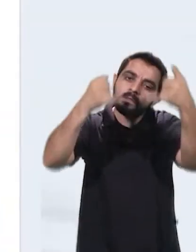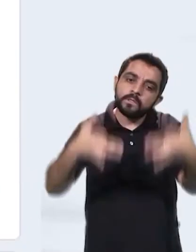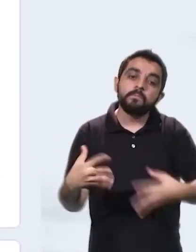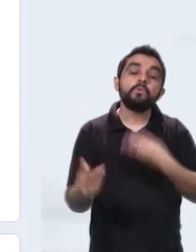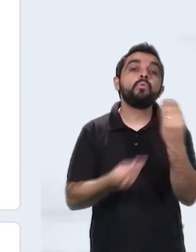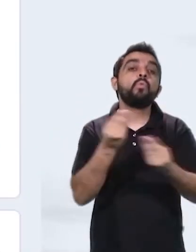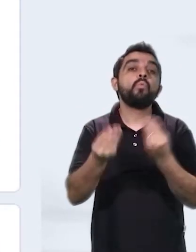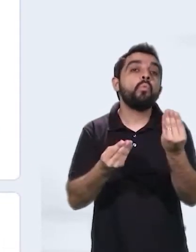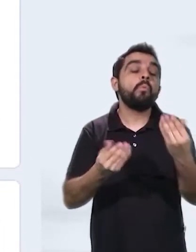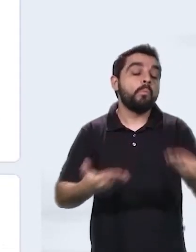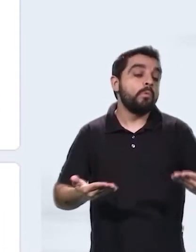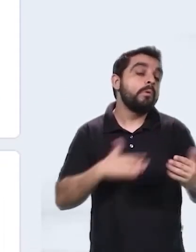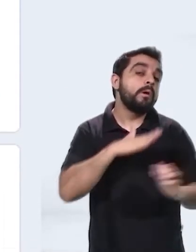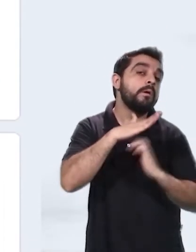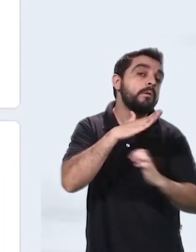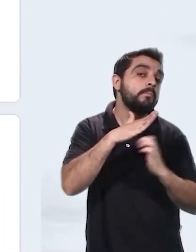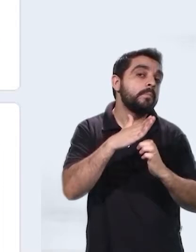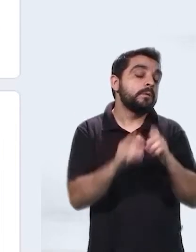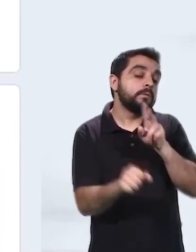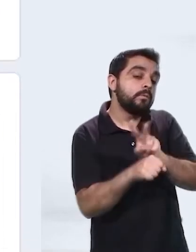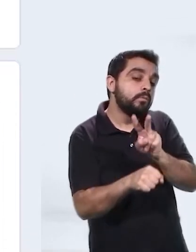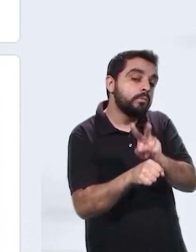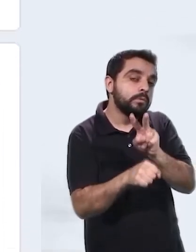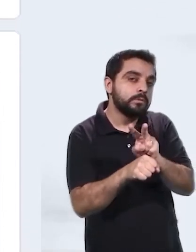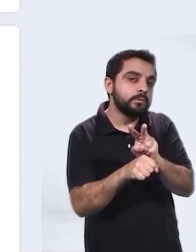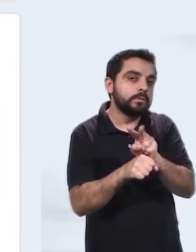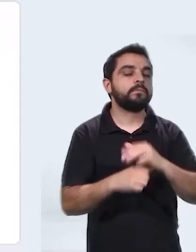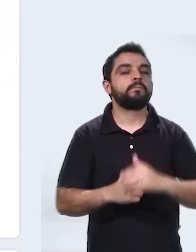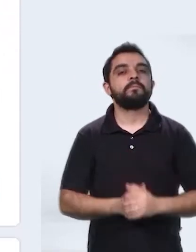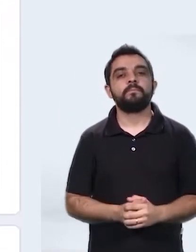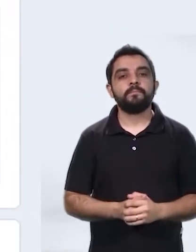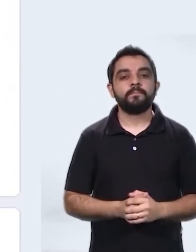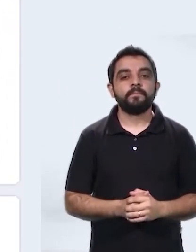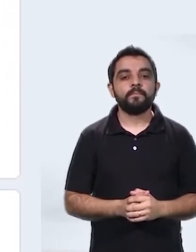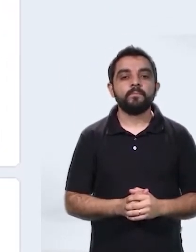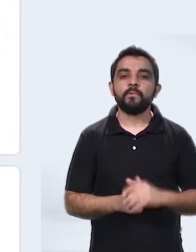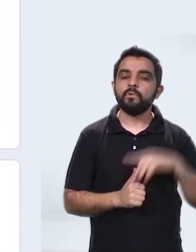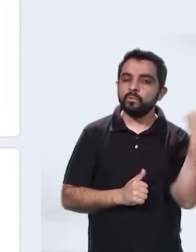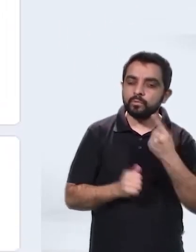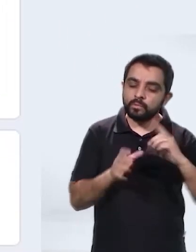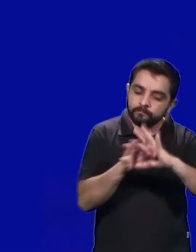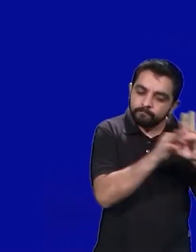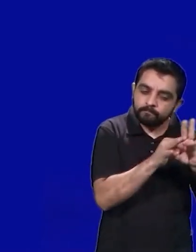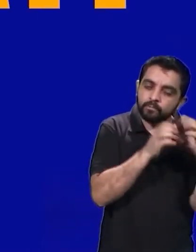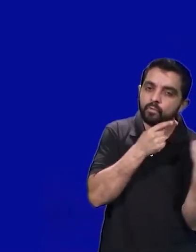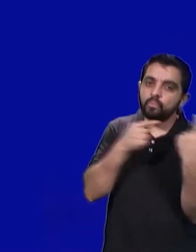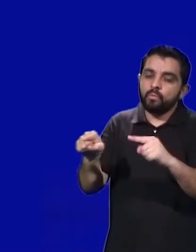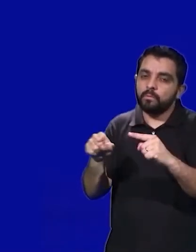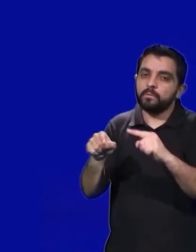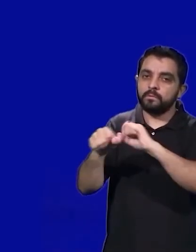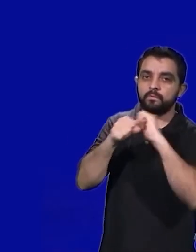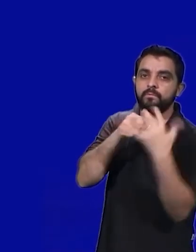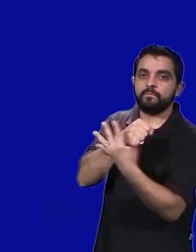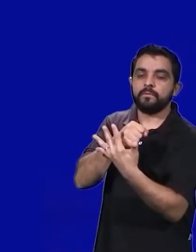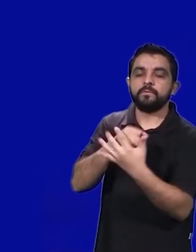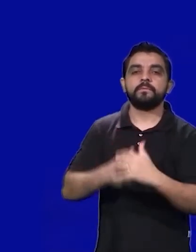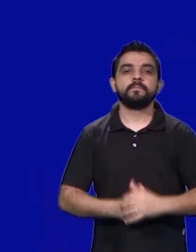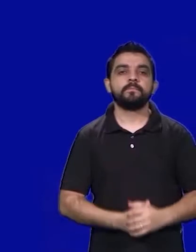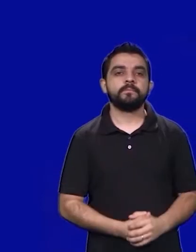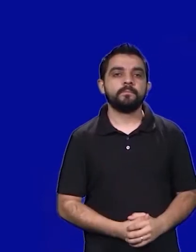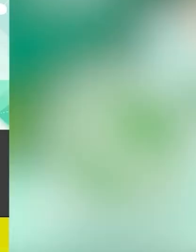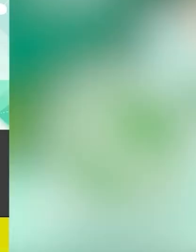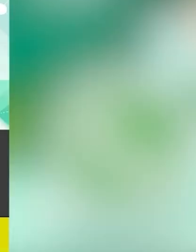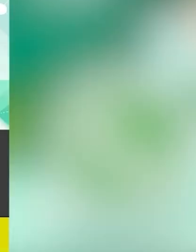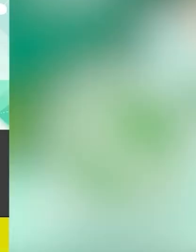combateaocovid19.com.br e deixe seu relato sobre como sua empresa está agindo na volta das atividades. Todos contra o